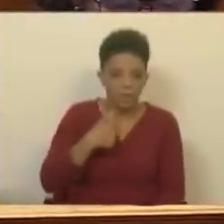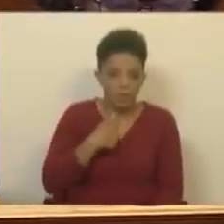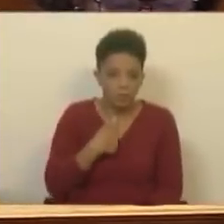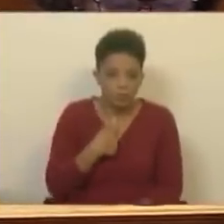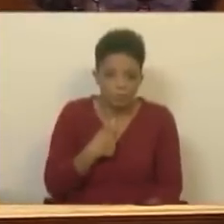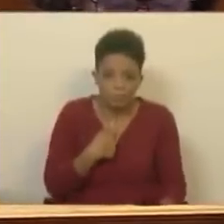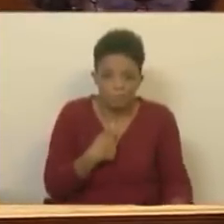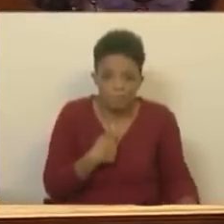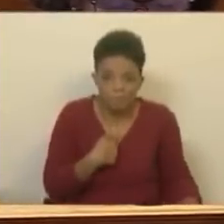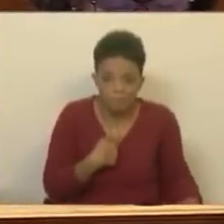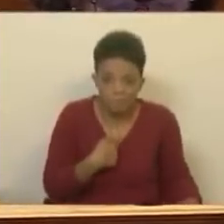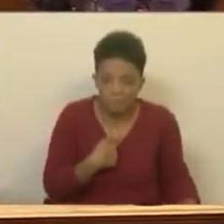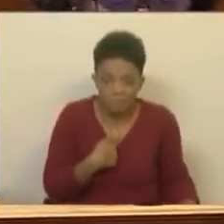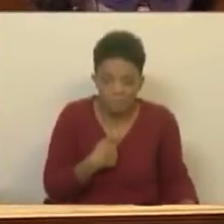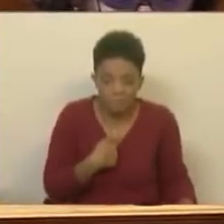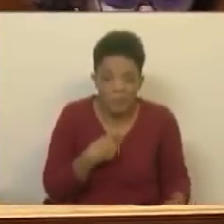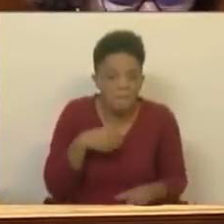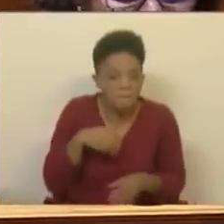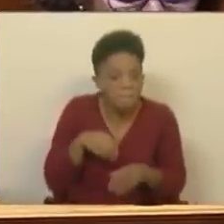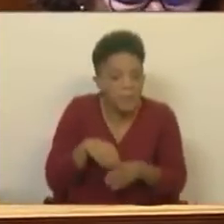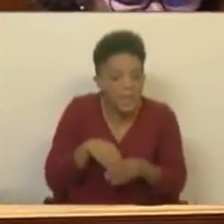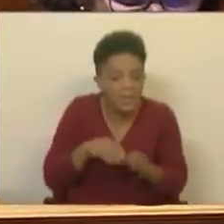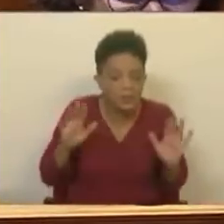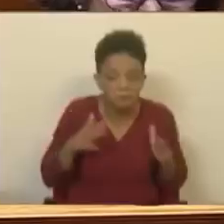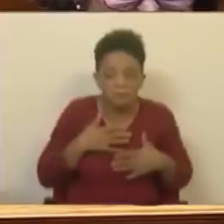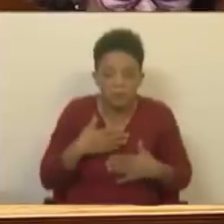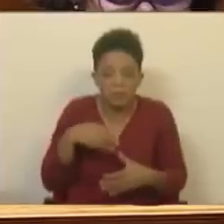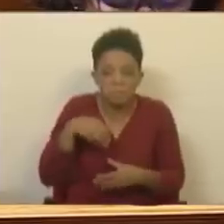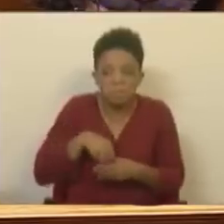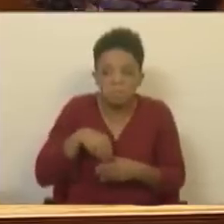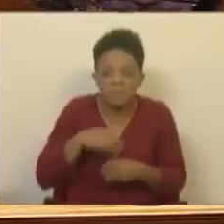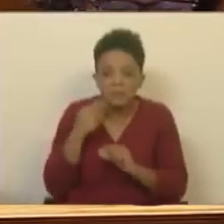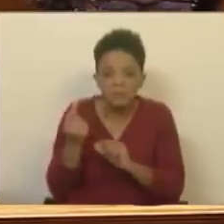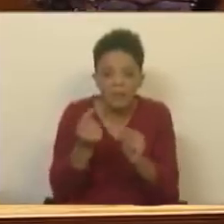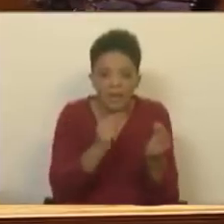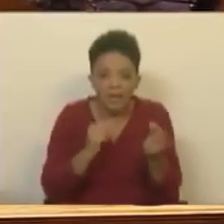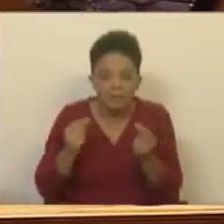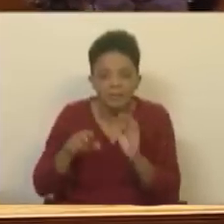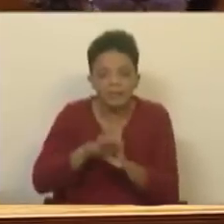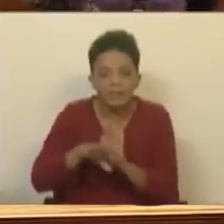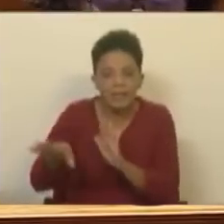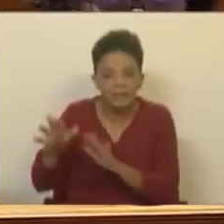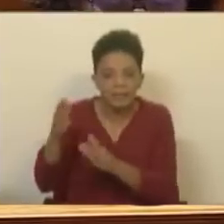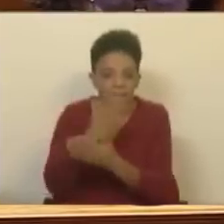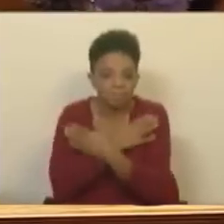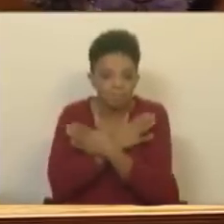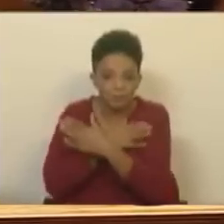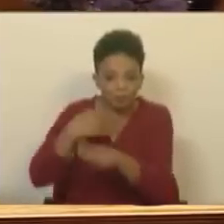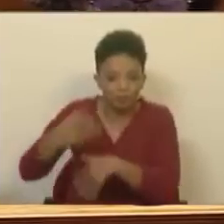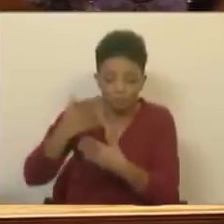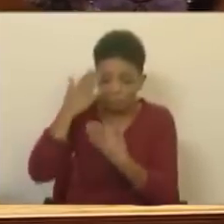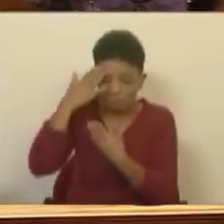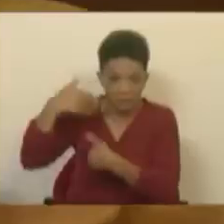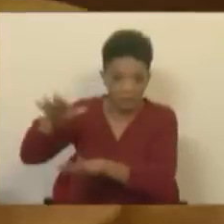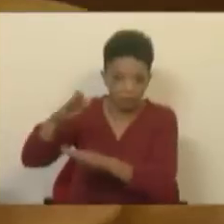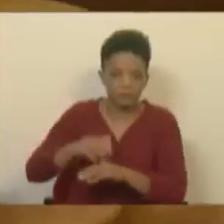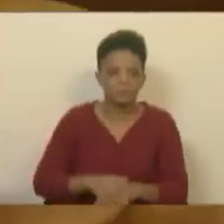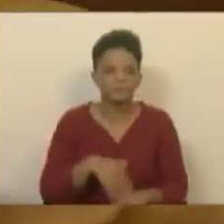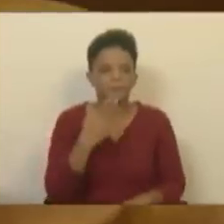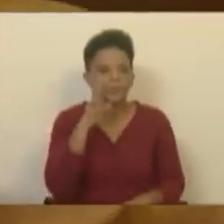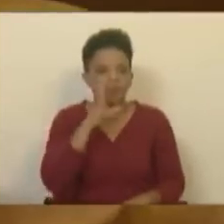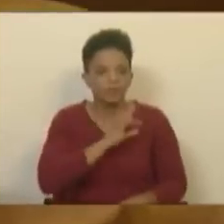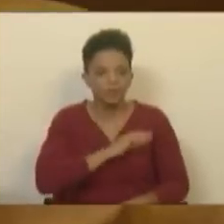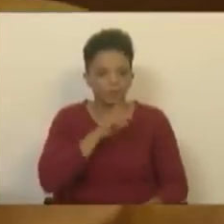não tenho condições de me intrometer nem vontade de uma intrometer no debate dos heterónimos da direita deixo convosco senhor Deputado